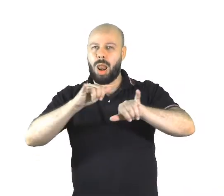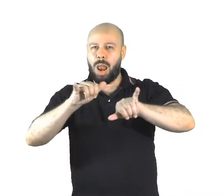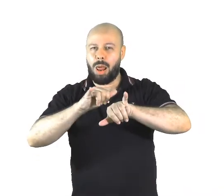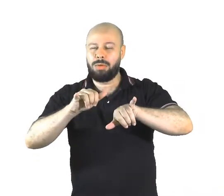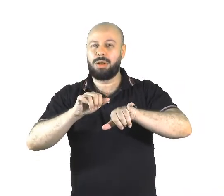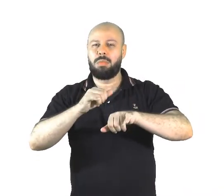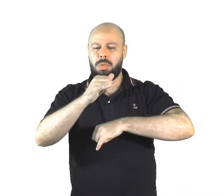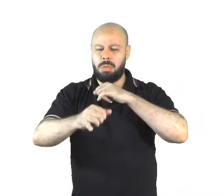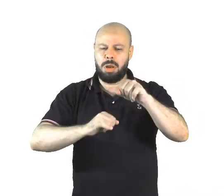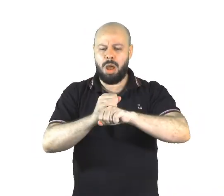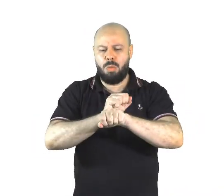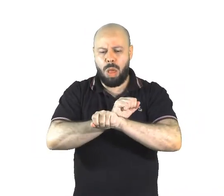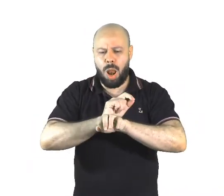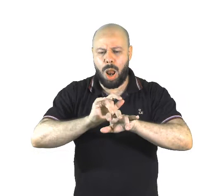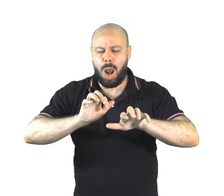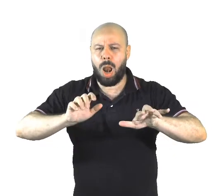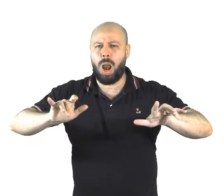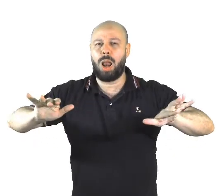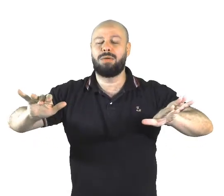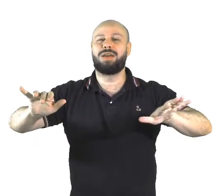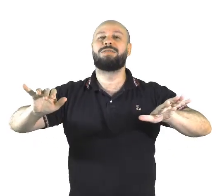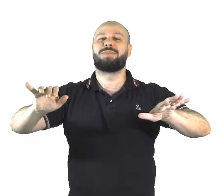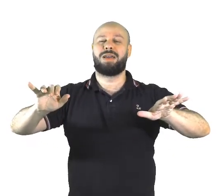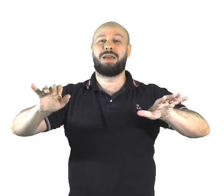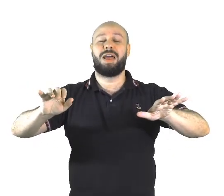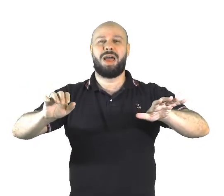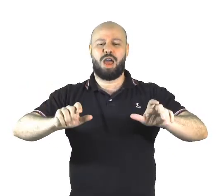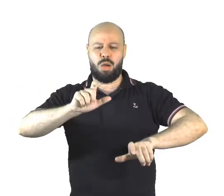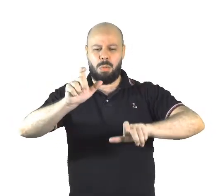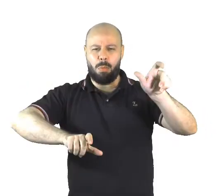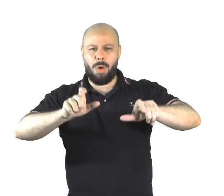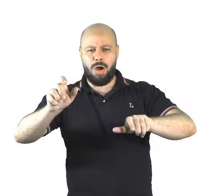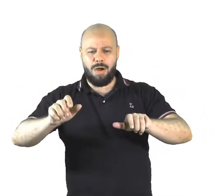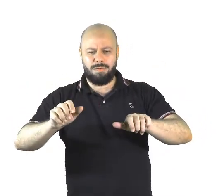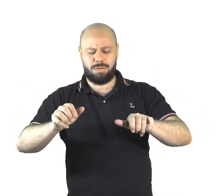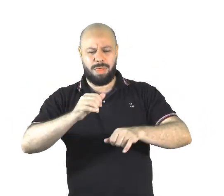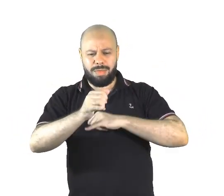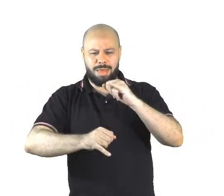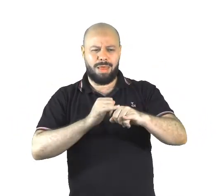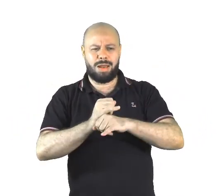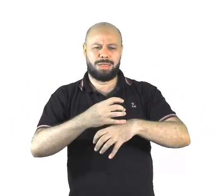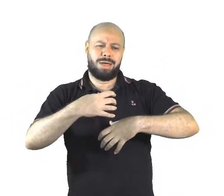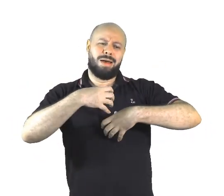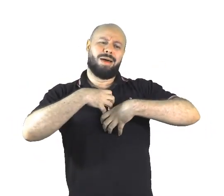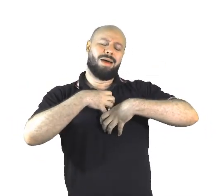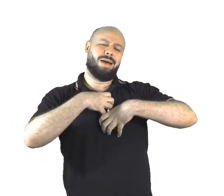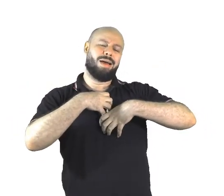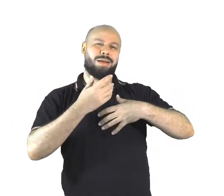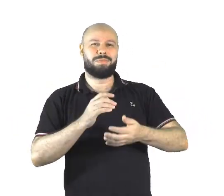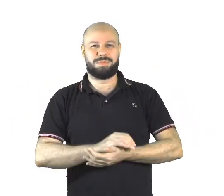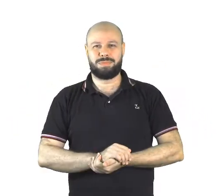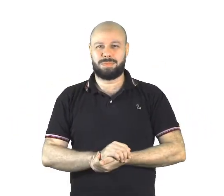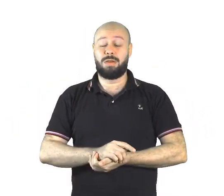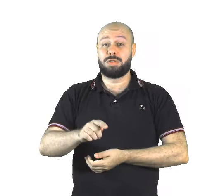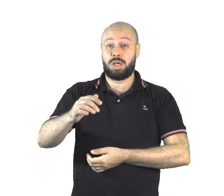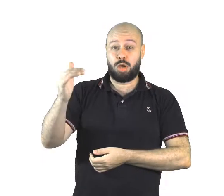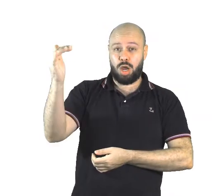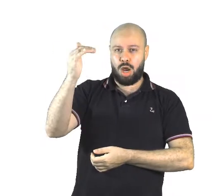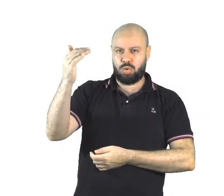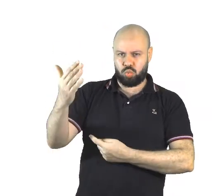internet e gerou comoção dos internautas. Basta você, com a ajuda de um